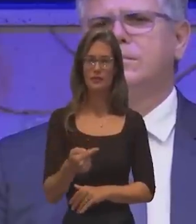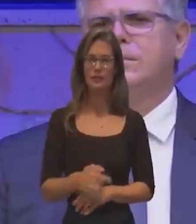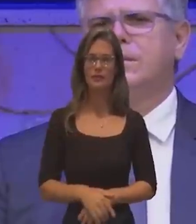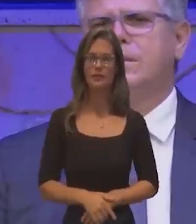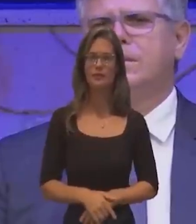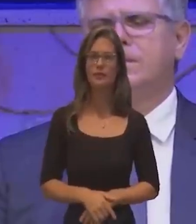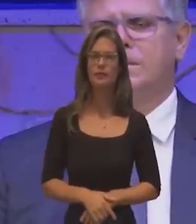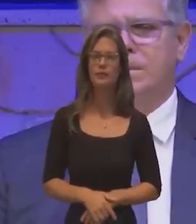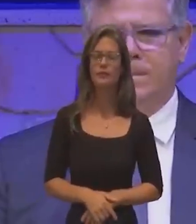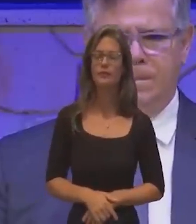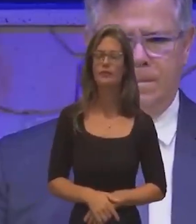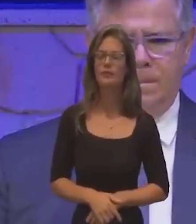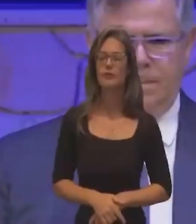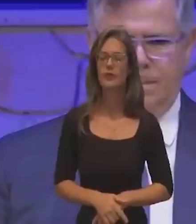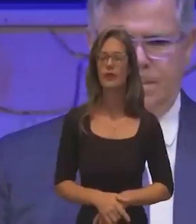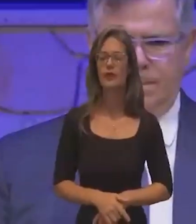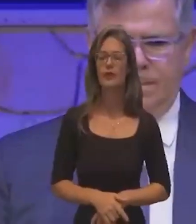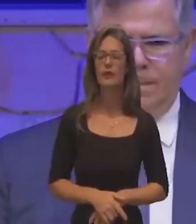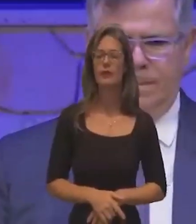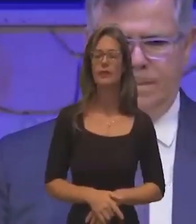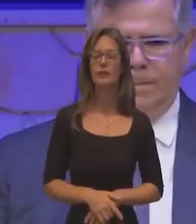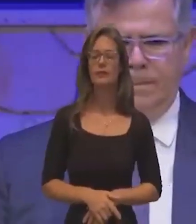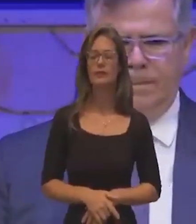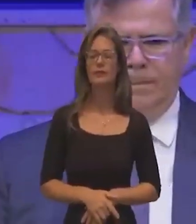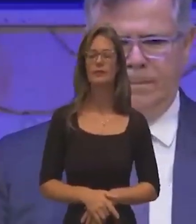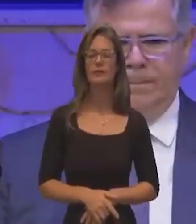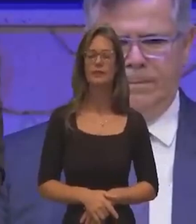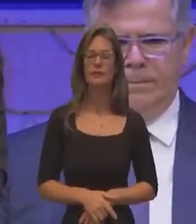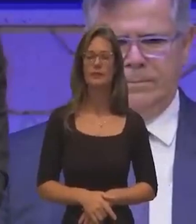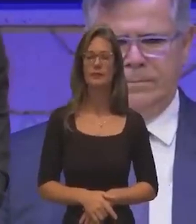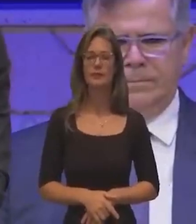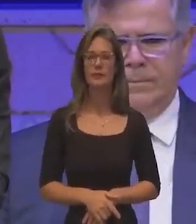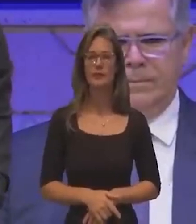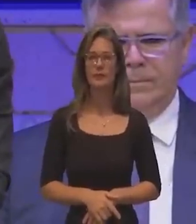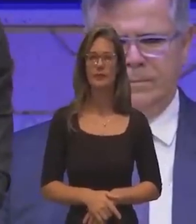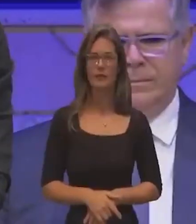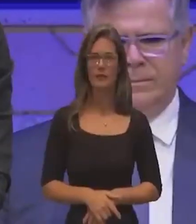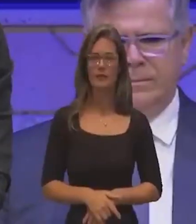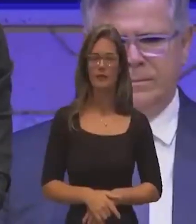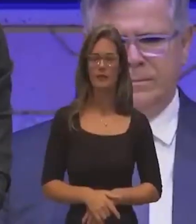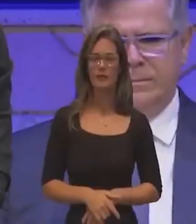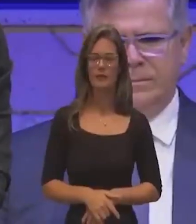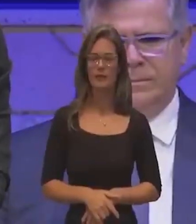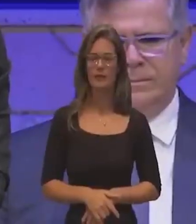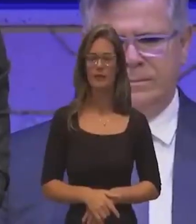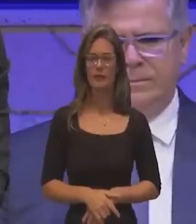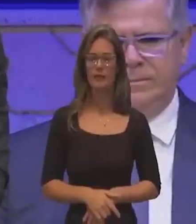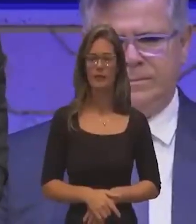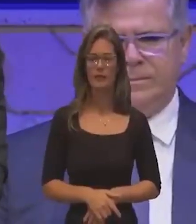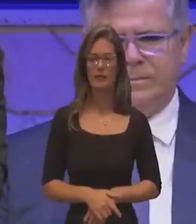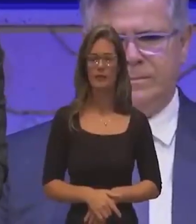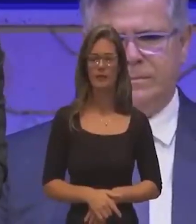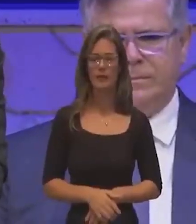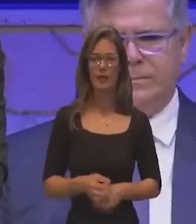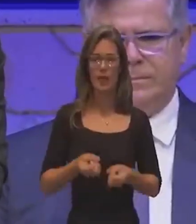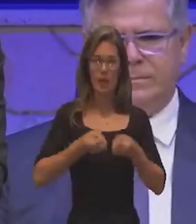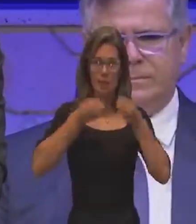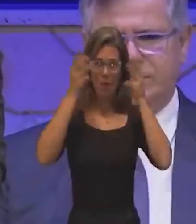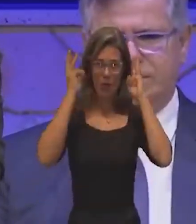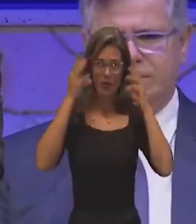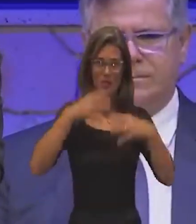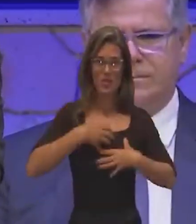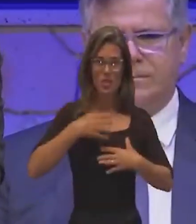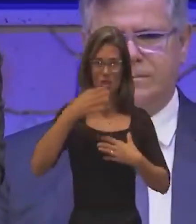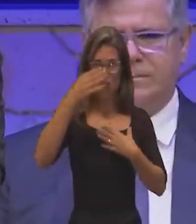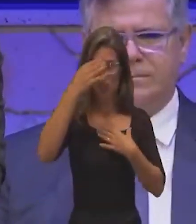informação a respeito de Moisés. Hebreus 11, 27 diz assim: pela fé deixou o Egito,